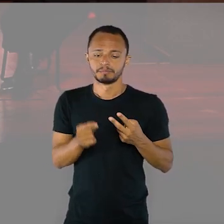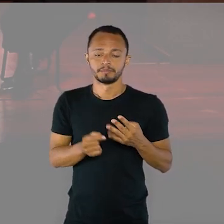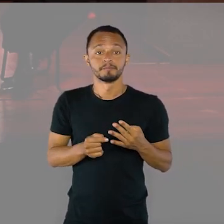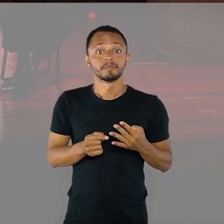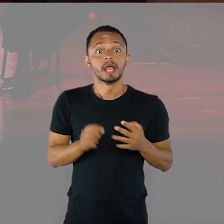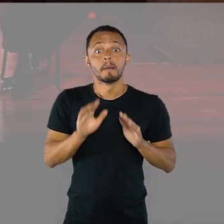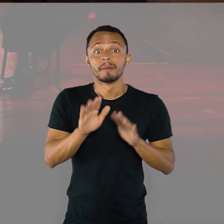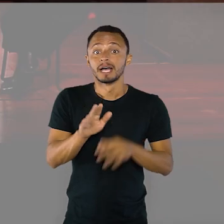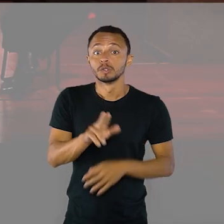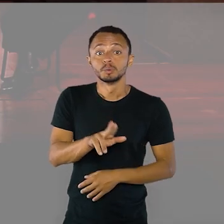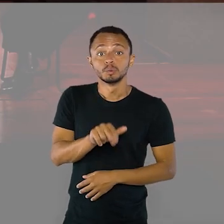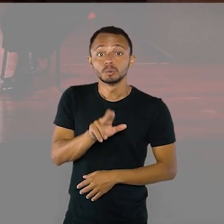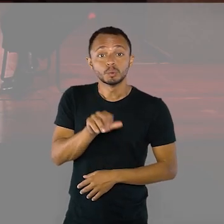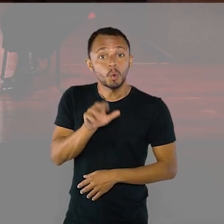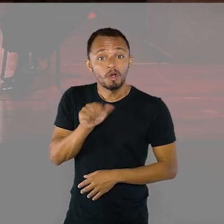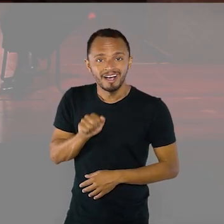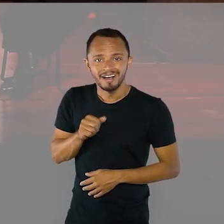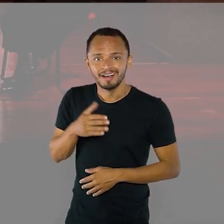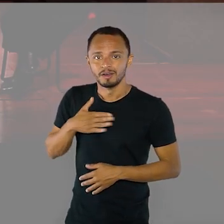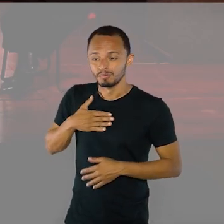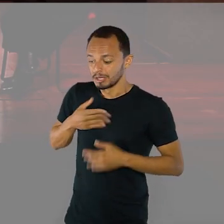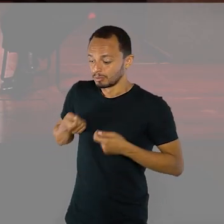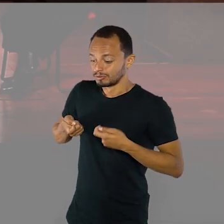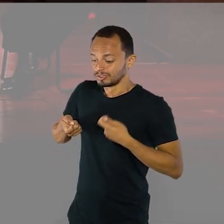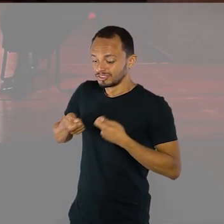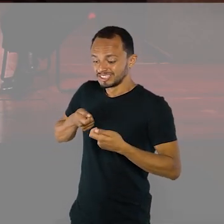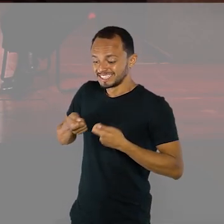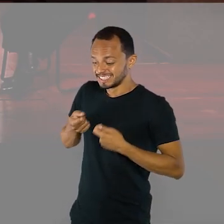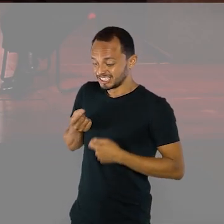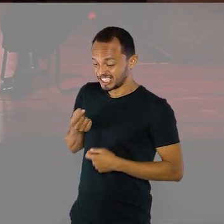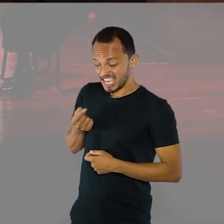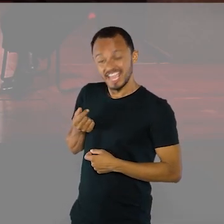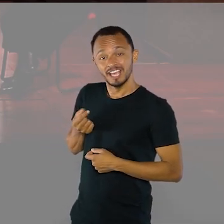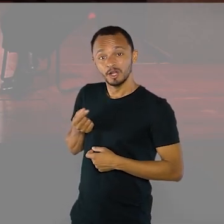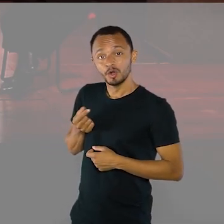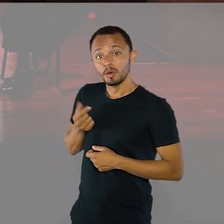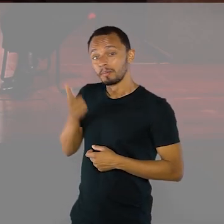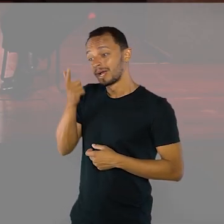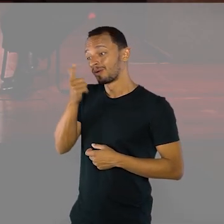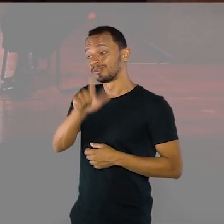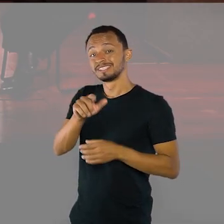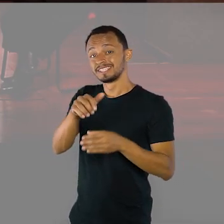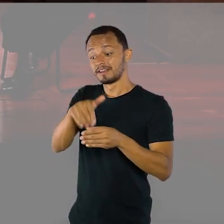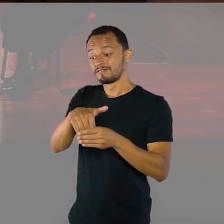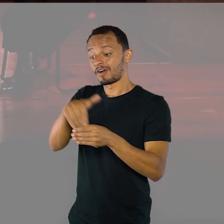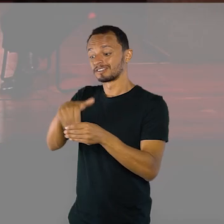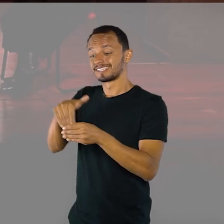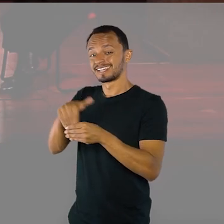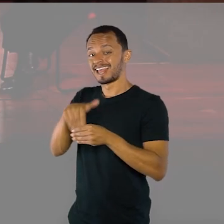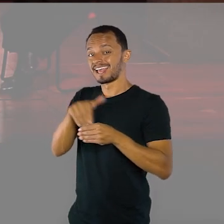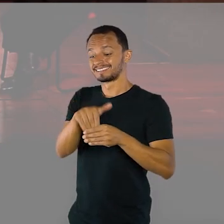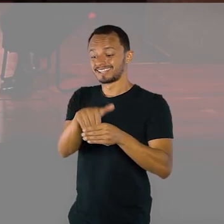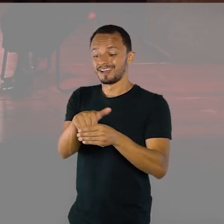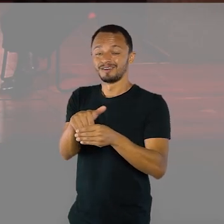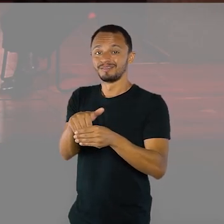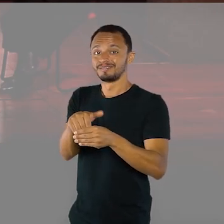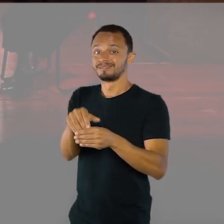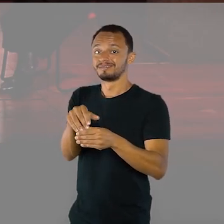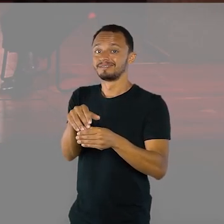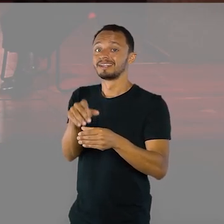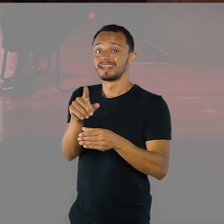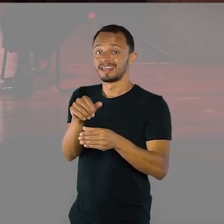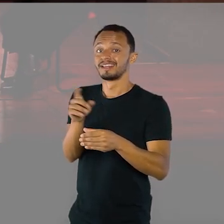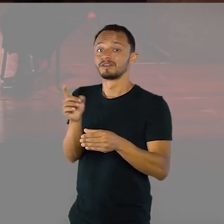de tal maneira o nosso dinheiro como palanque para a reeleição. Então, isso é novo. E um dia essa